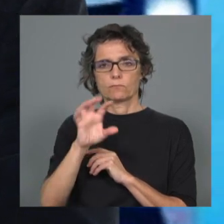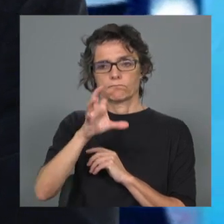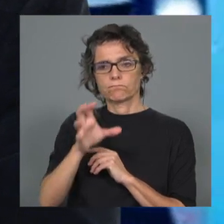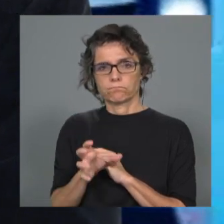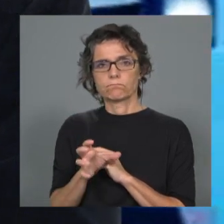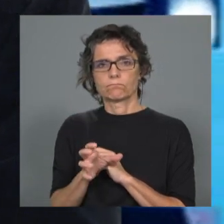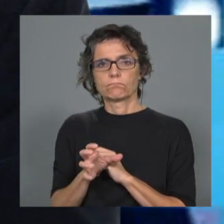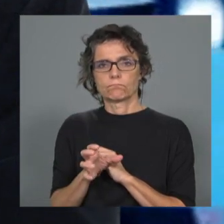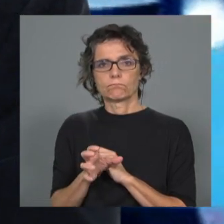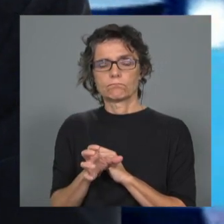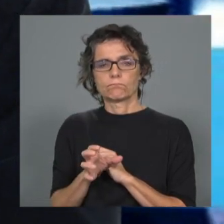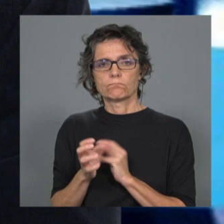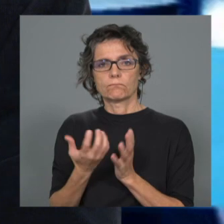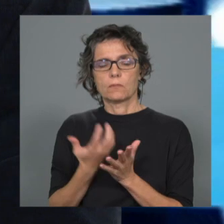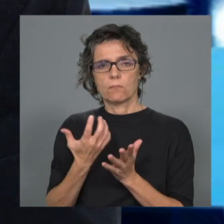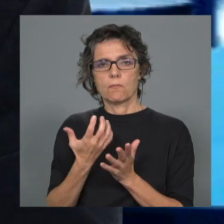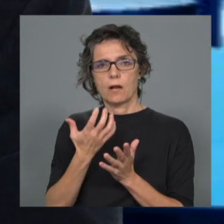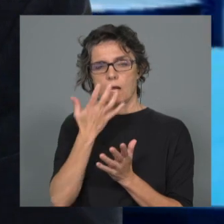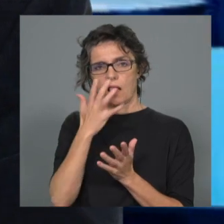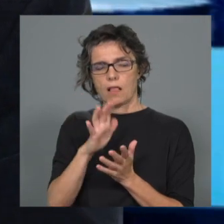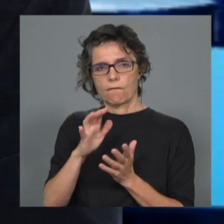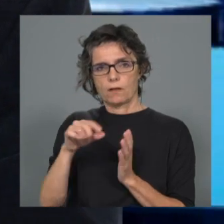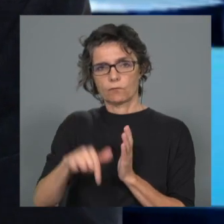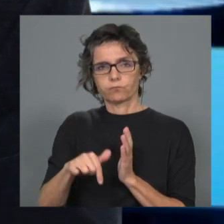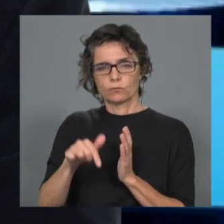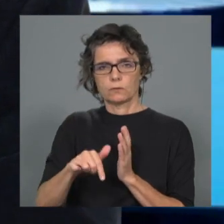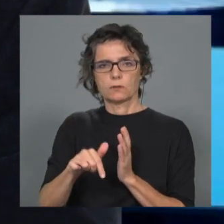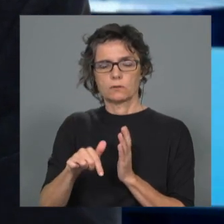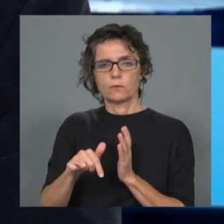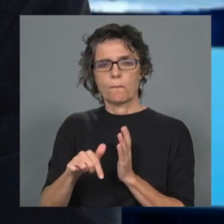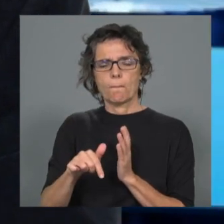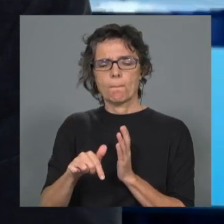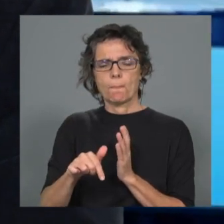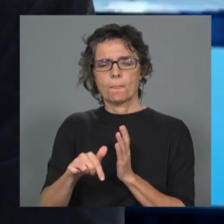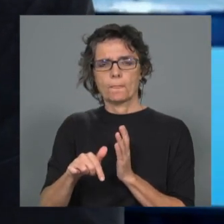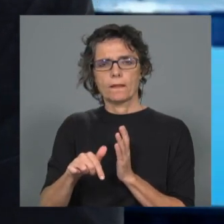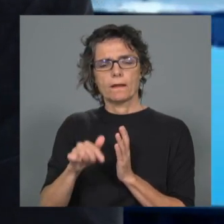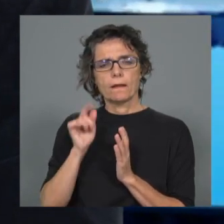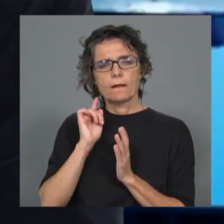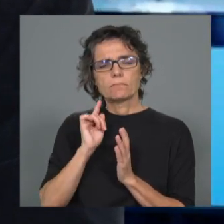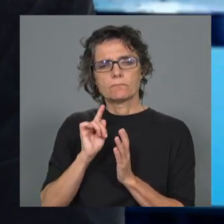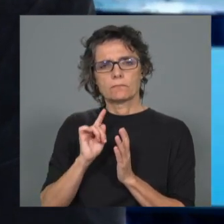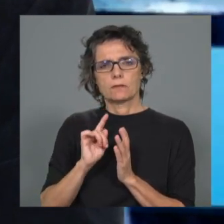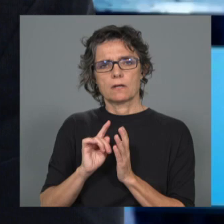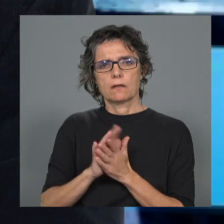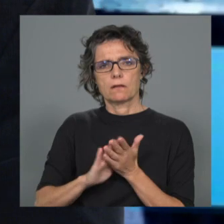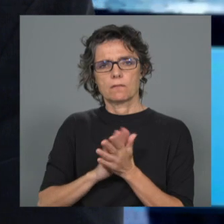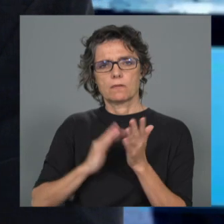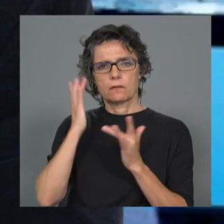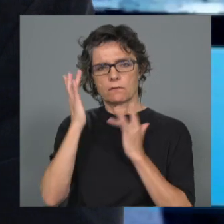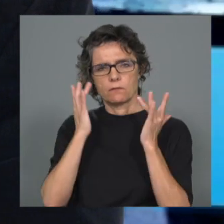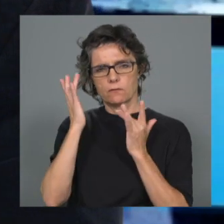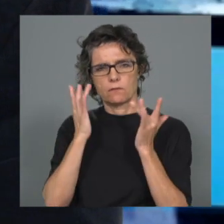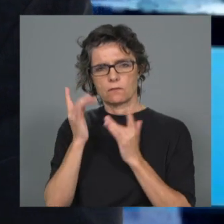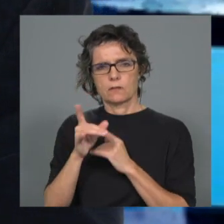grande expressão na África do Sul, cumpre um papel profundamente filosófico e de forma